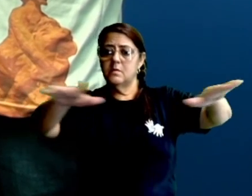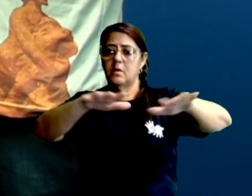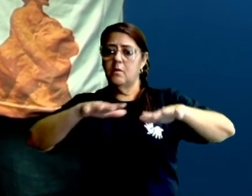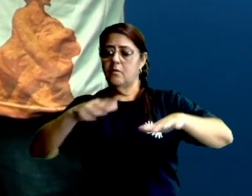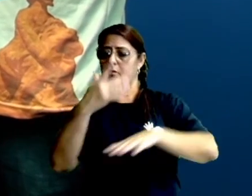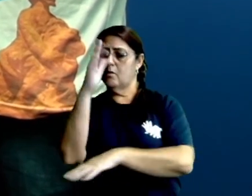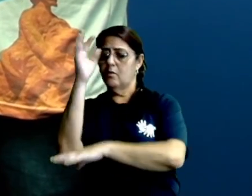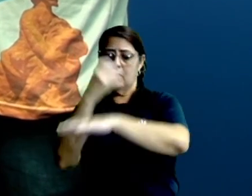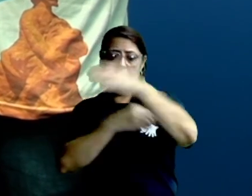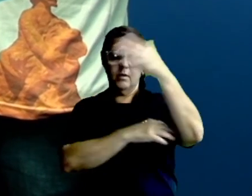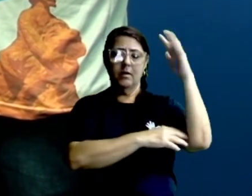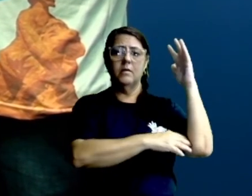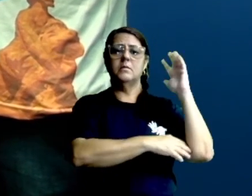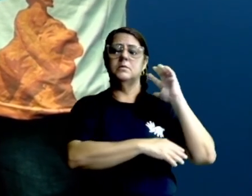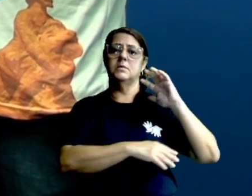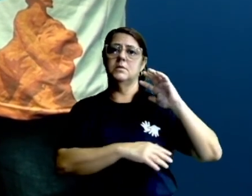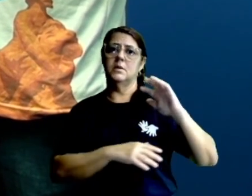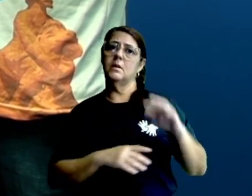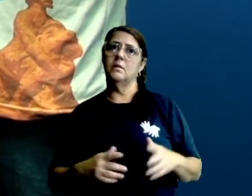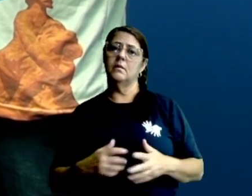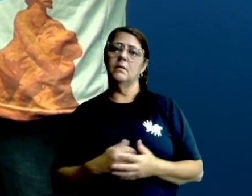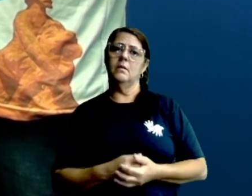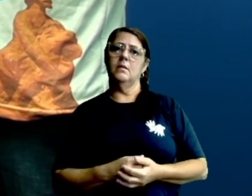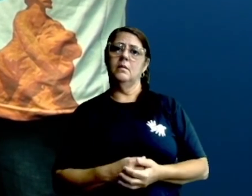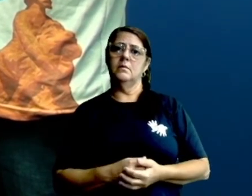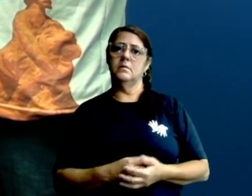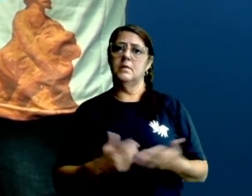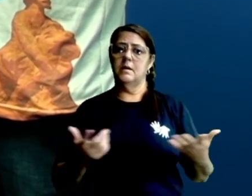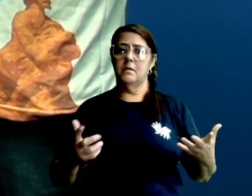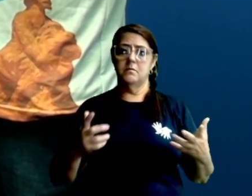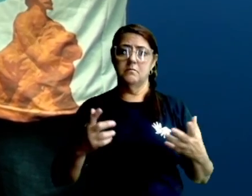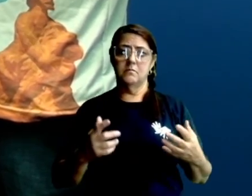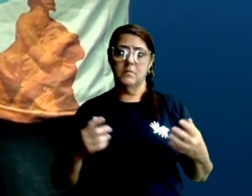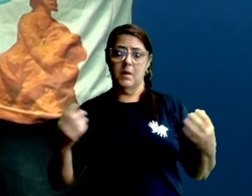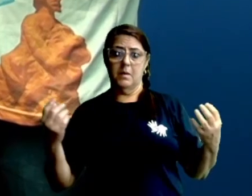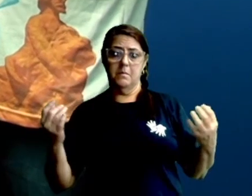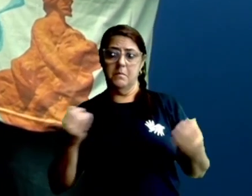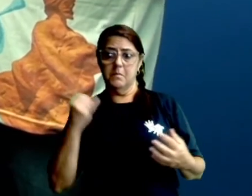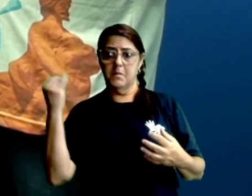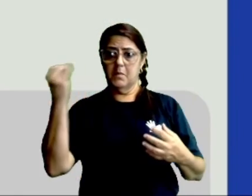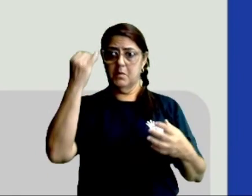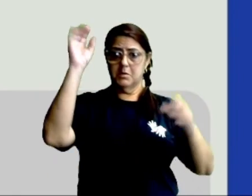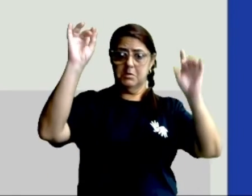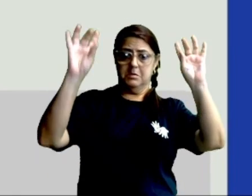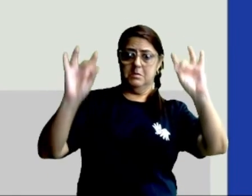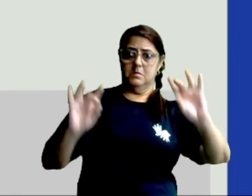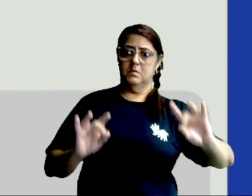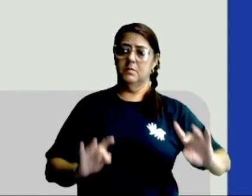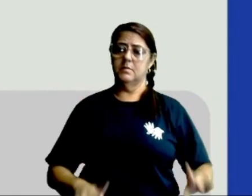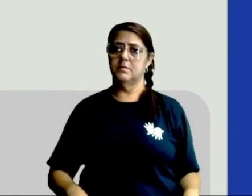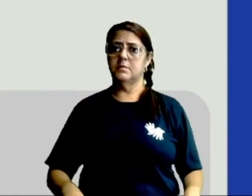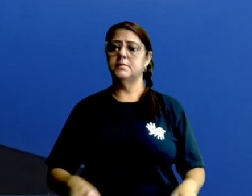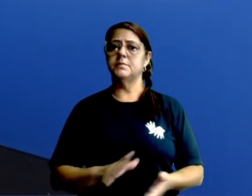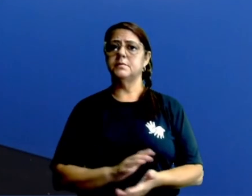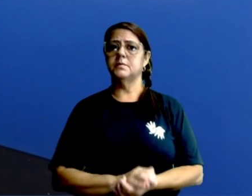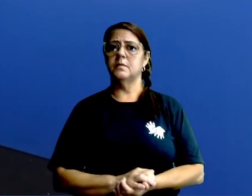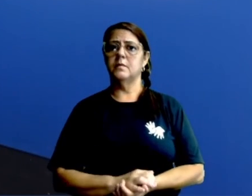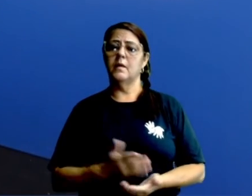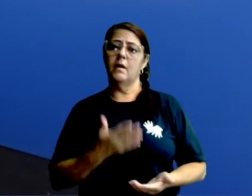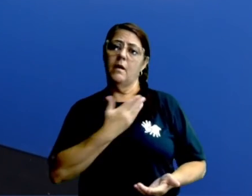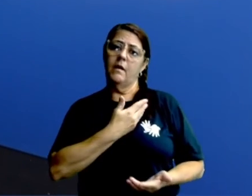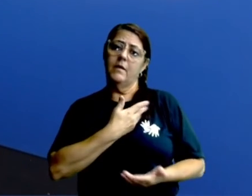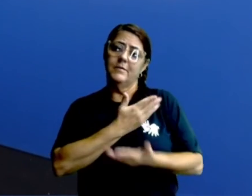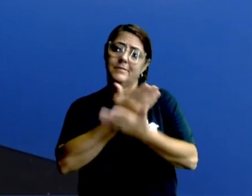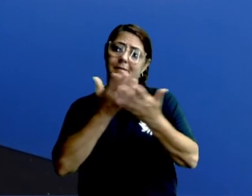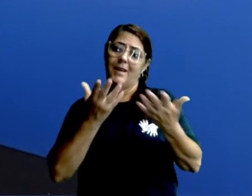floresta ser bastante rica, né? Bastante densa, né? Então, meus amigos, queridos